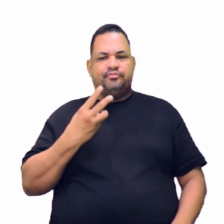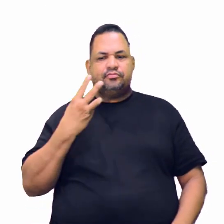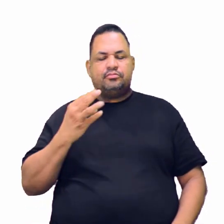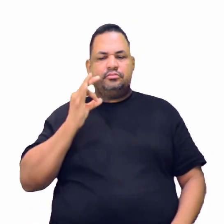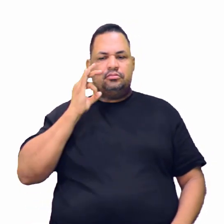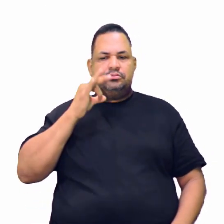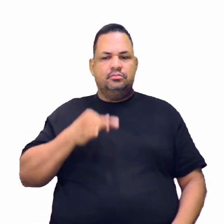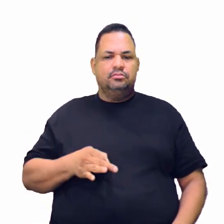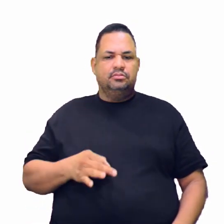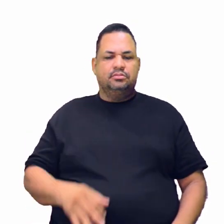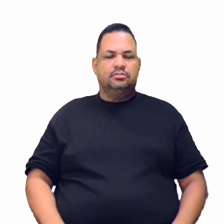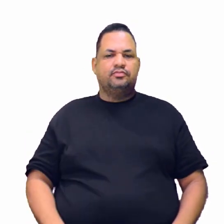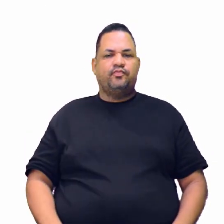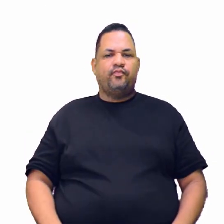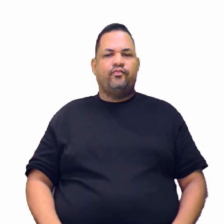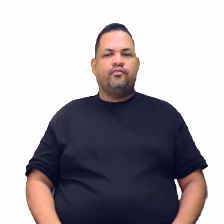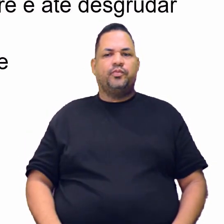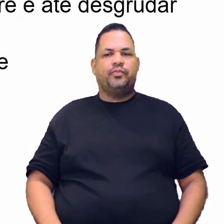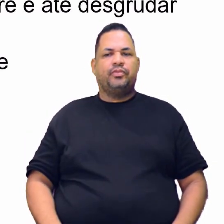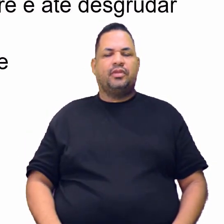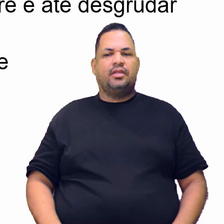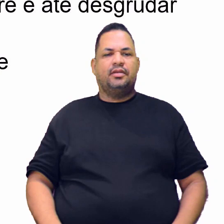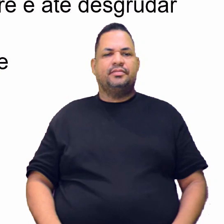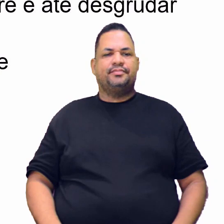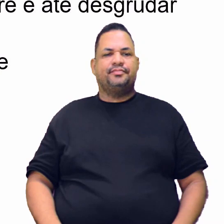3 estão corretas.